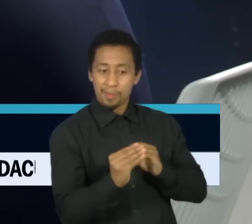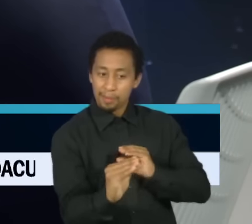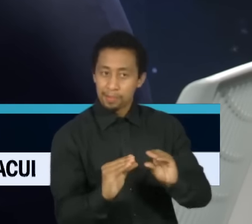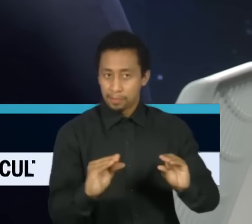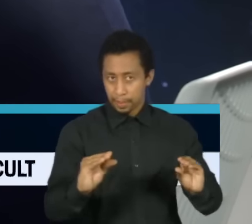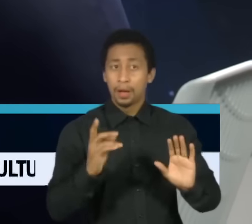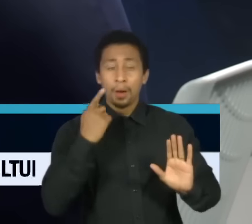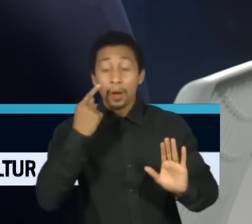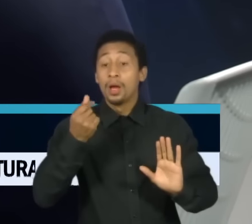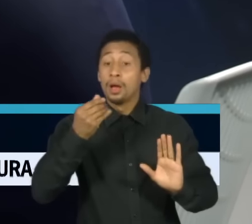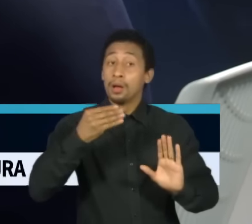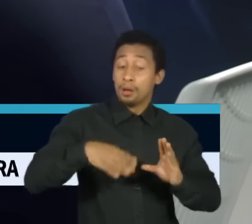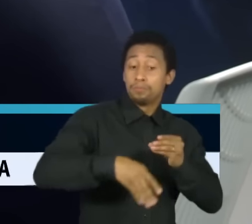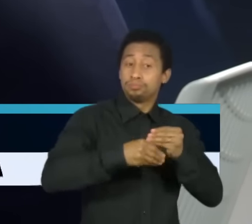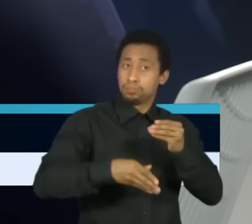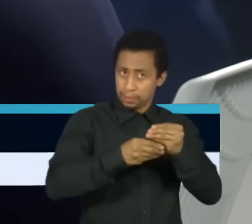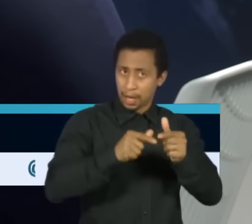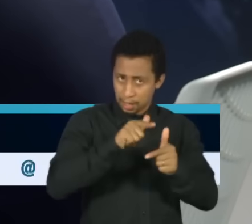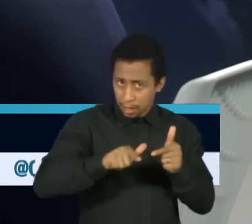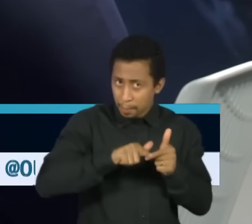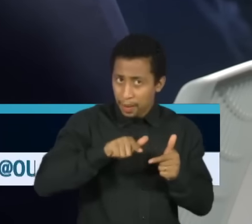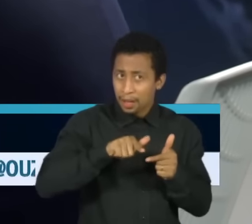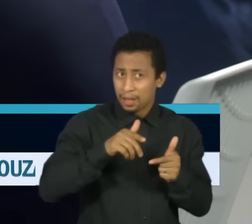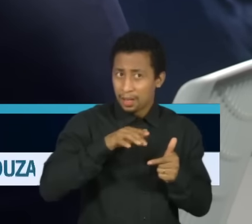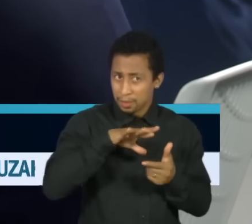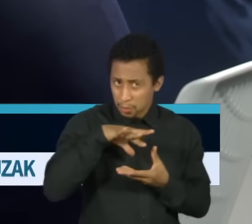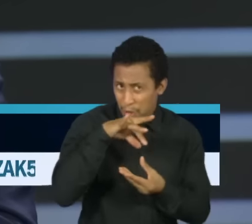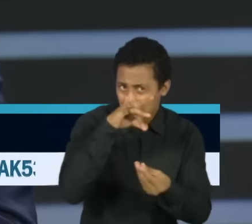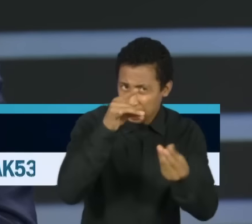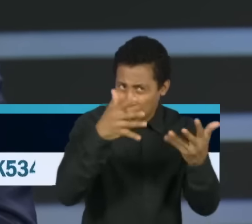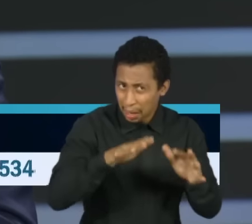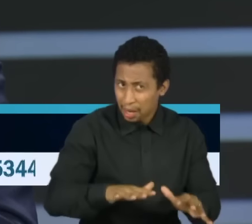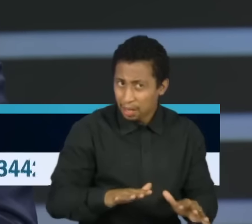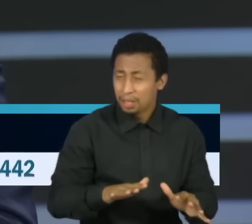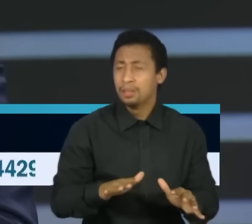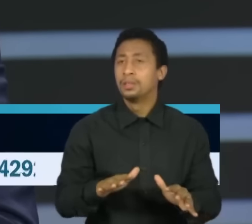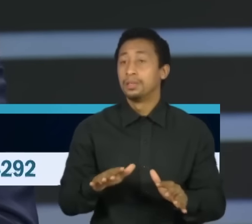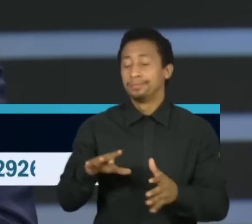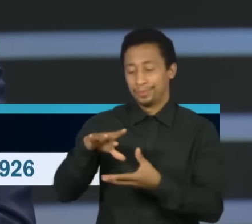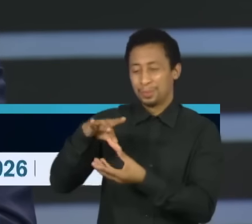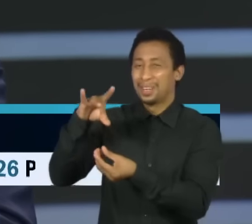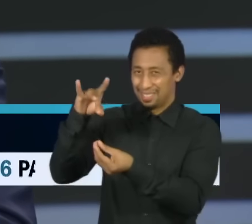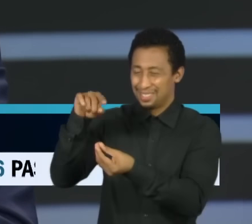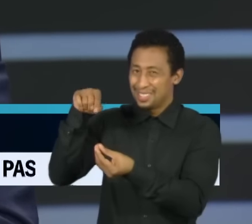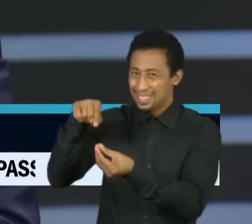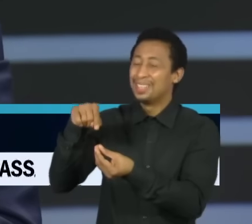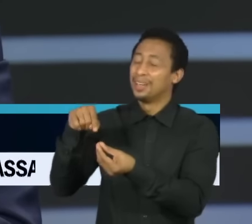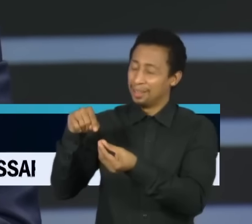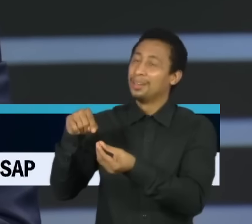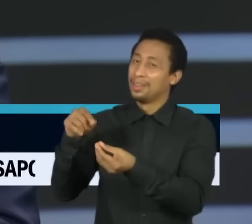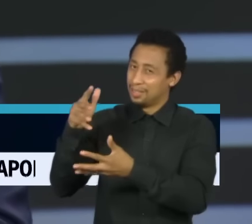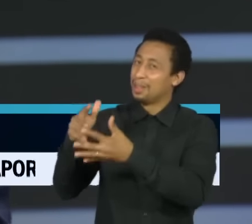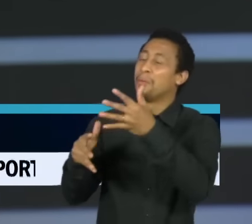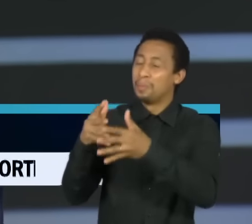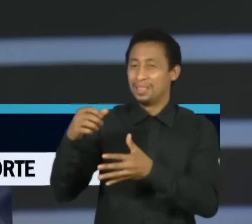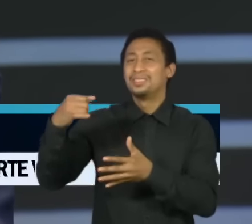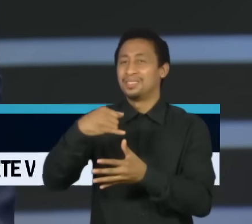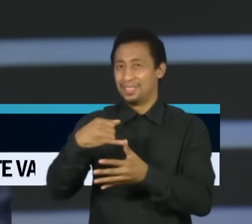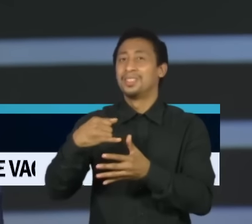relator minam a democracia, subvertem a ordem democrática? Subvertem, sim, porque o orçamento secreto é igual jabuticaba, só no Brasil.